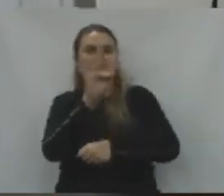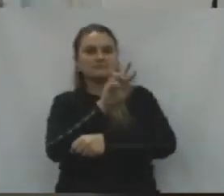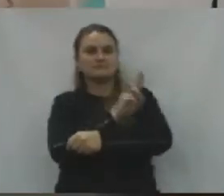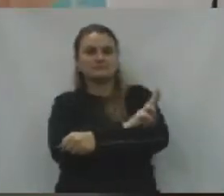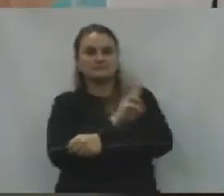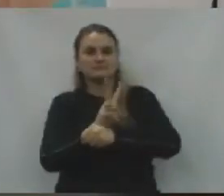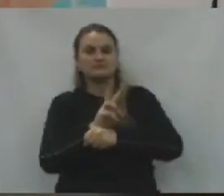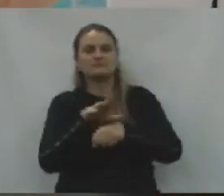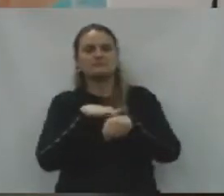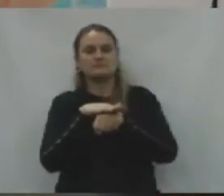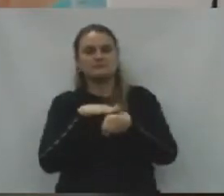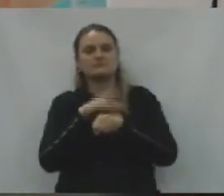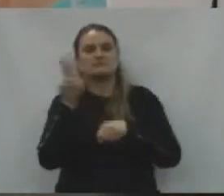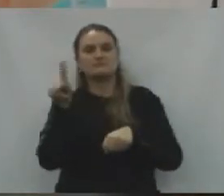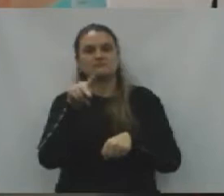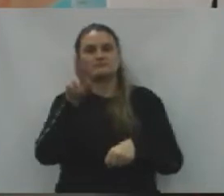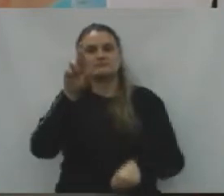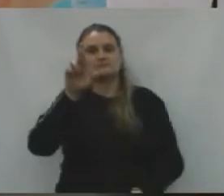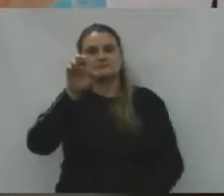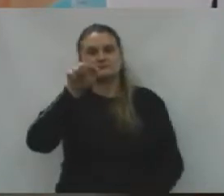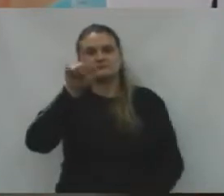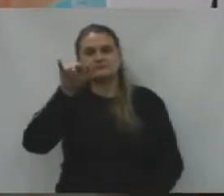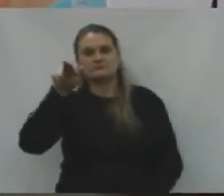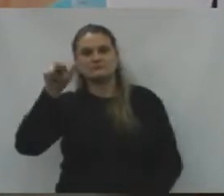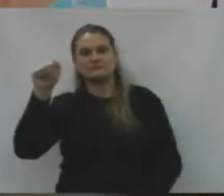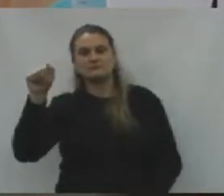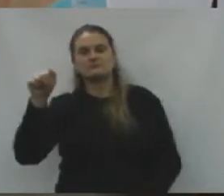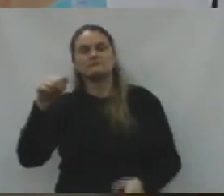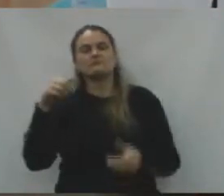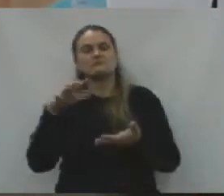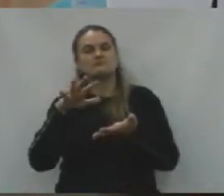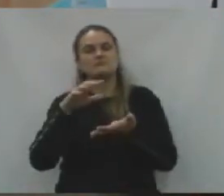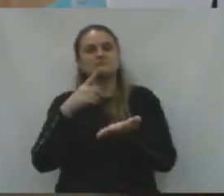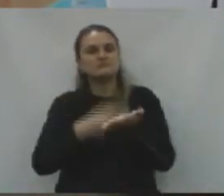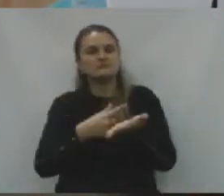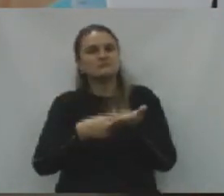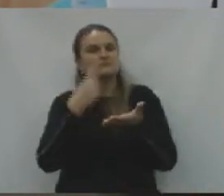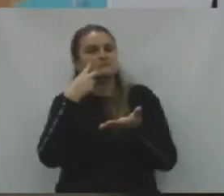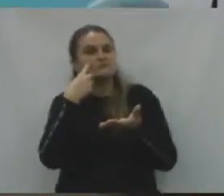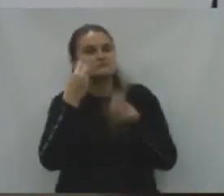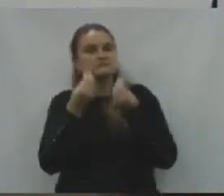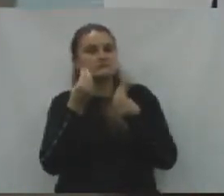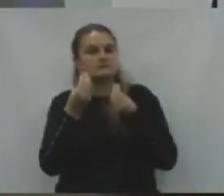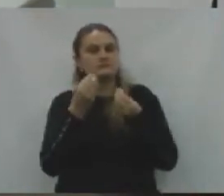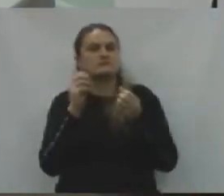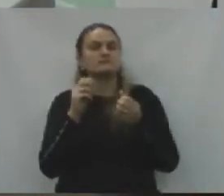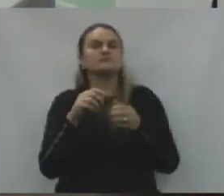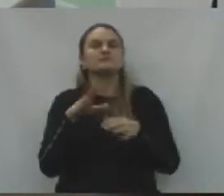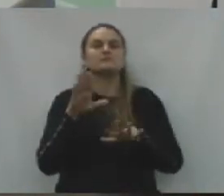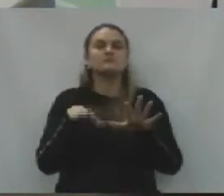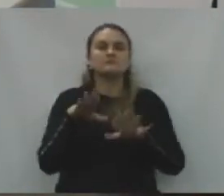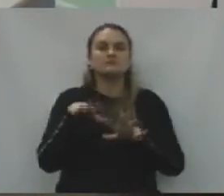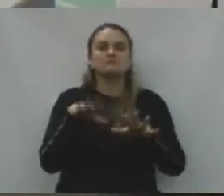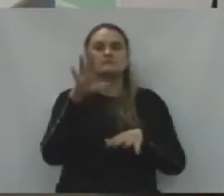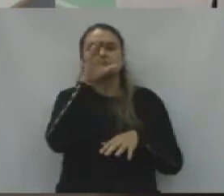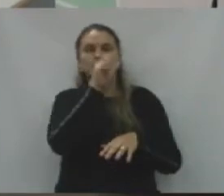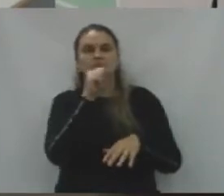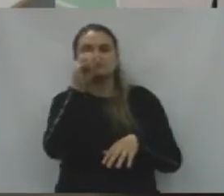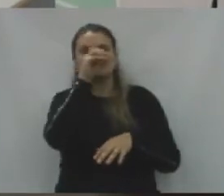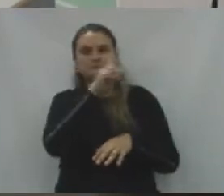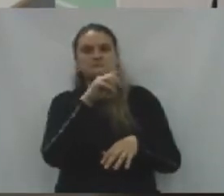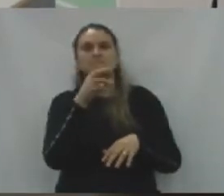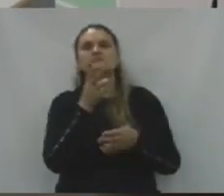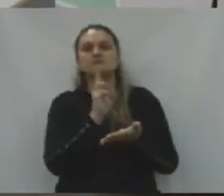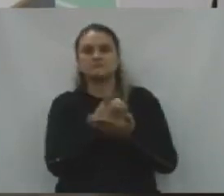instituição, falar com a professora Regina ou o professor Marcos, e lá agendar dentro da disponibilidade. Normalmente, os